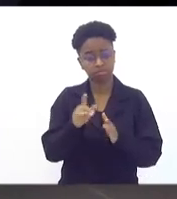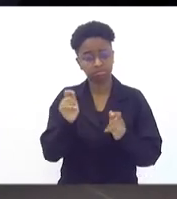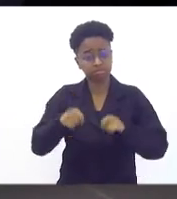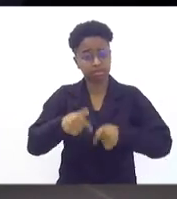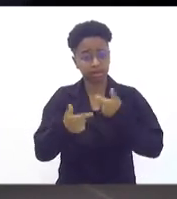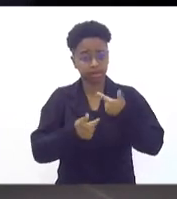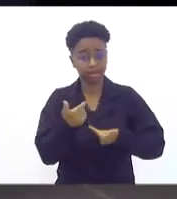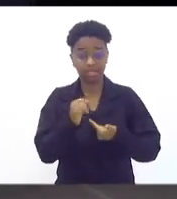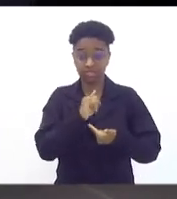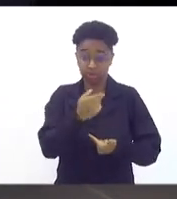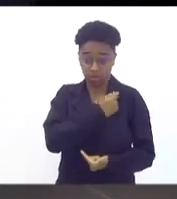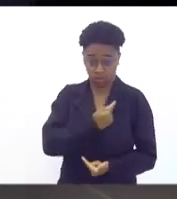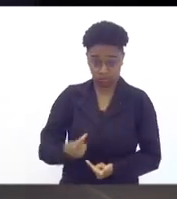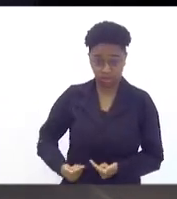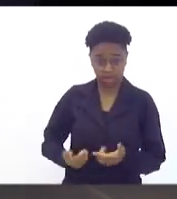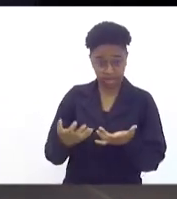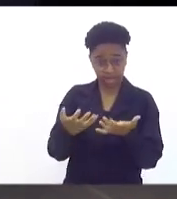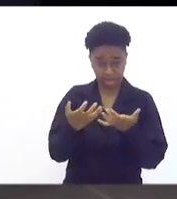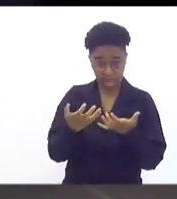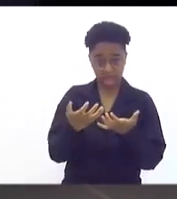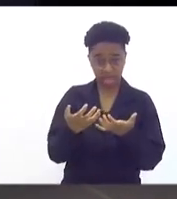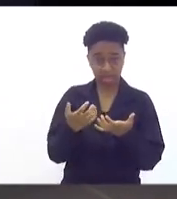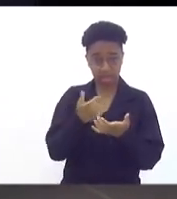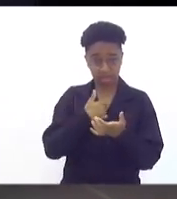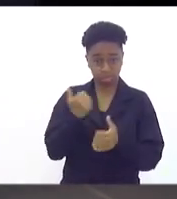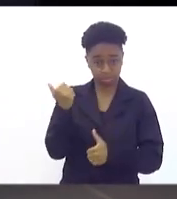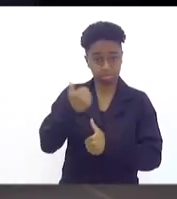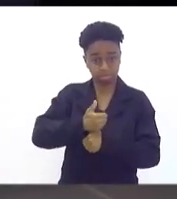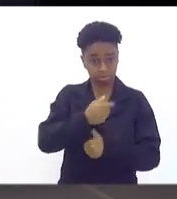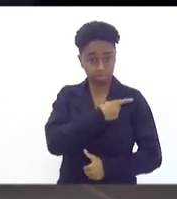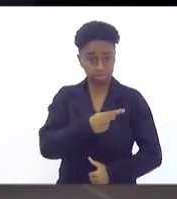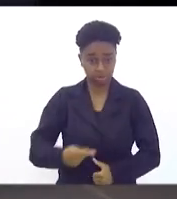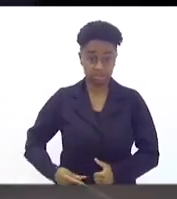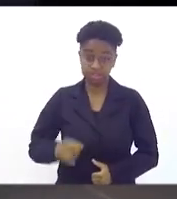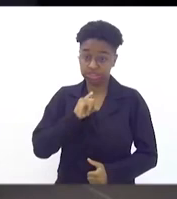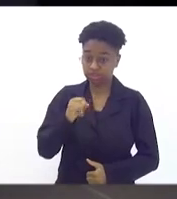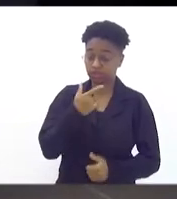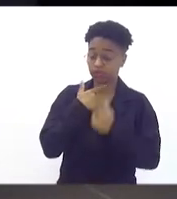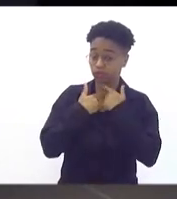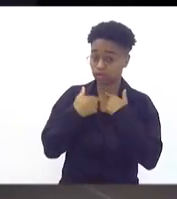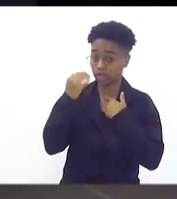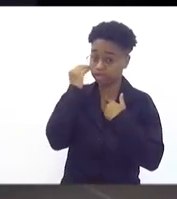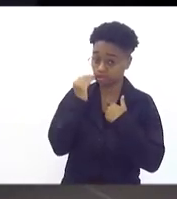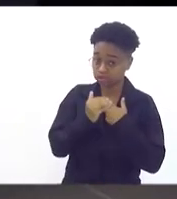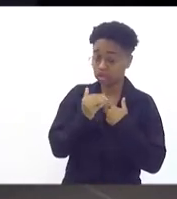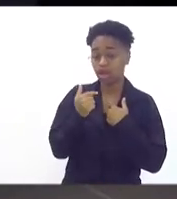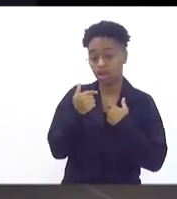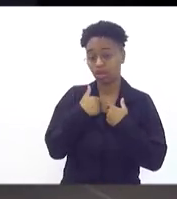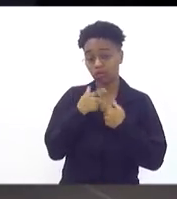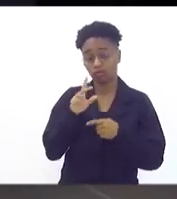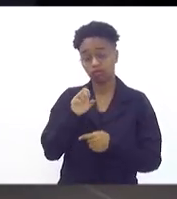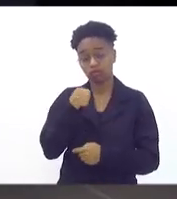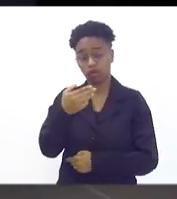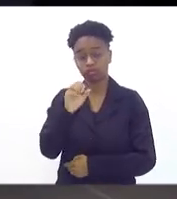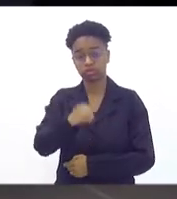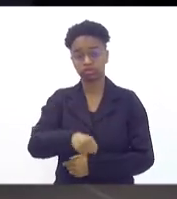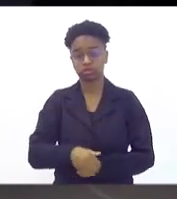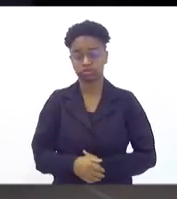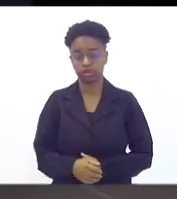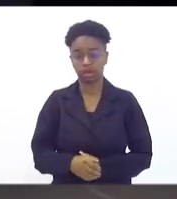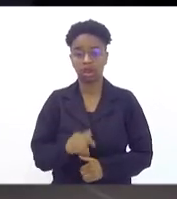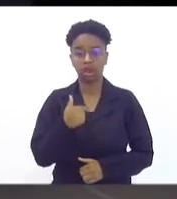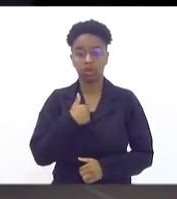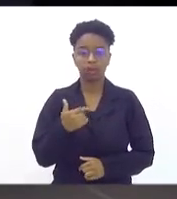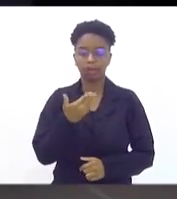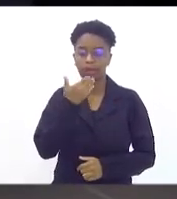governador quiser contar comigo se for da vontade do governador vocês podem saber que eu vou estar lá para poder fazer